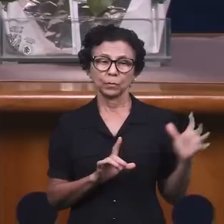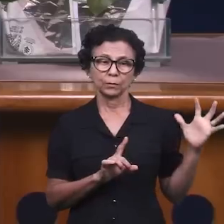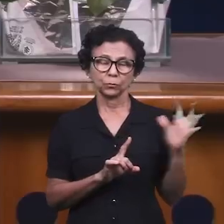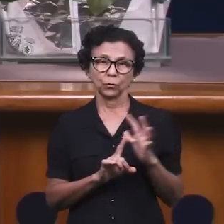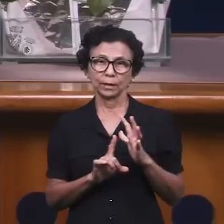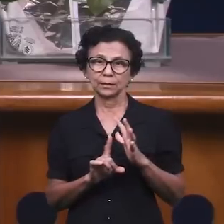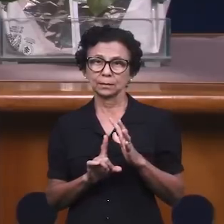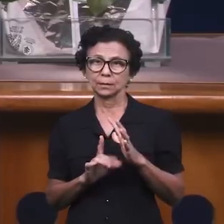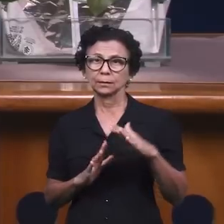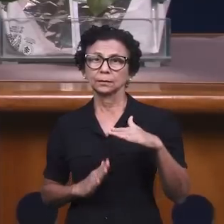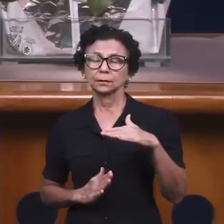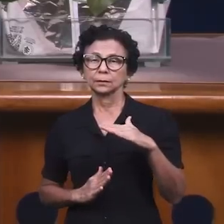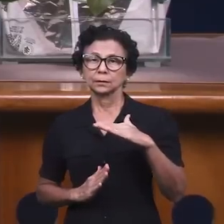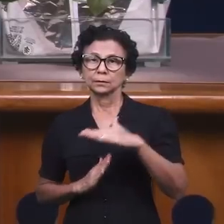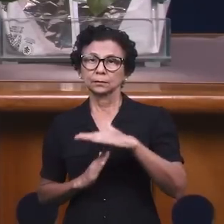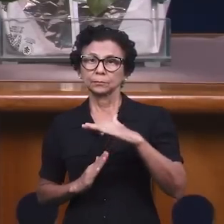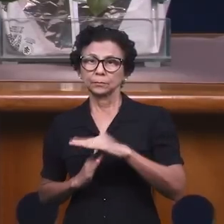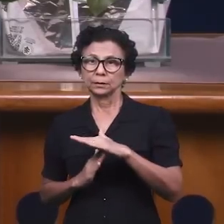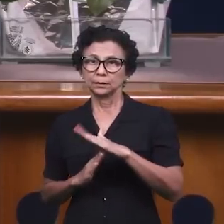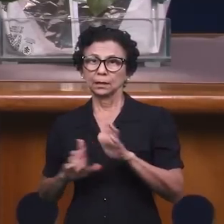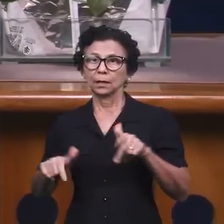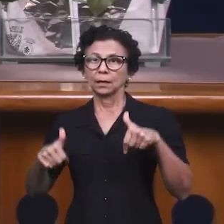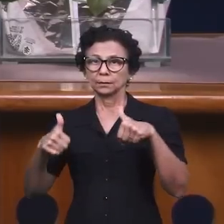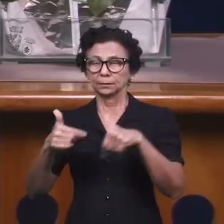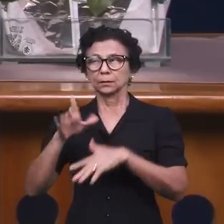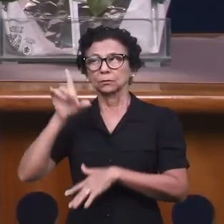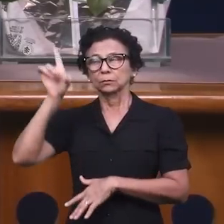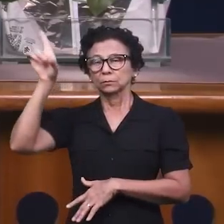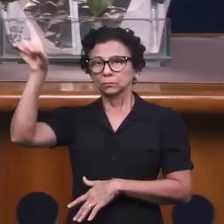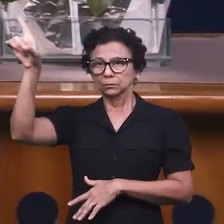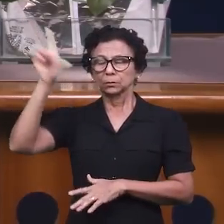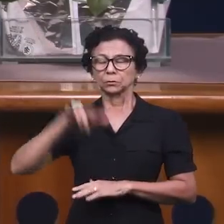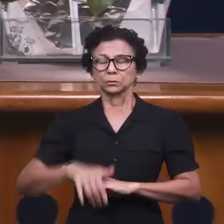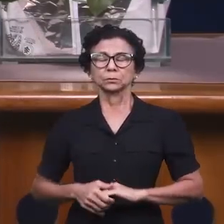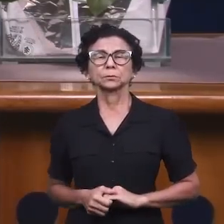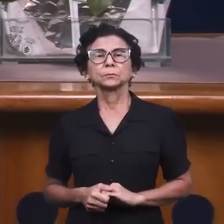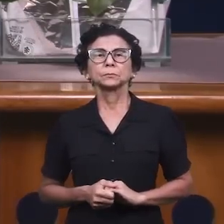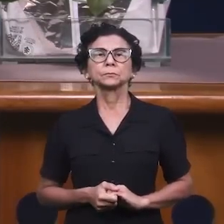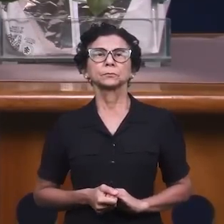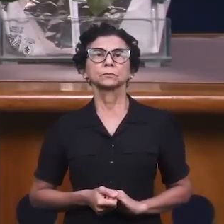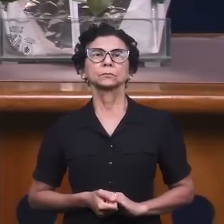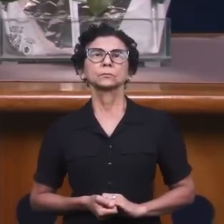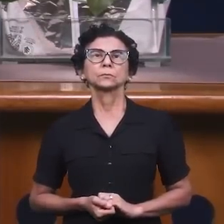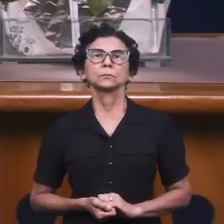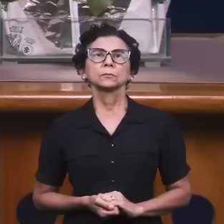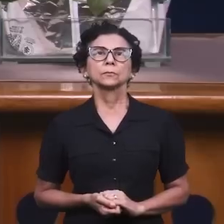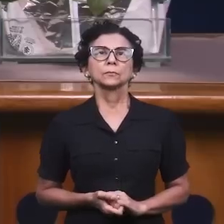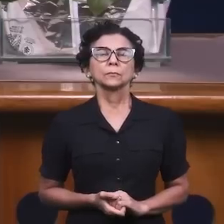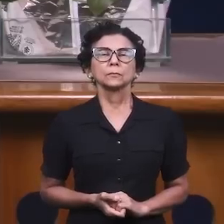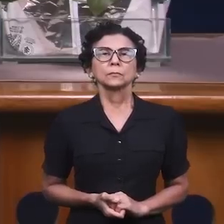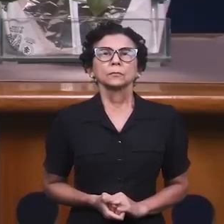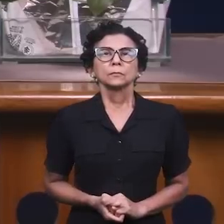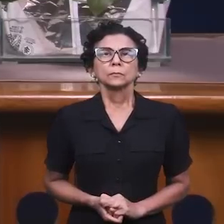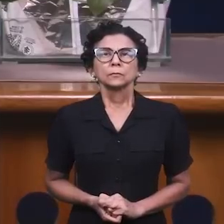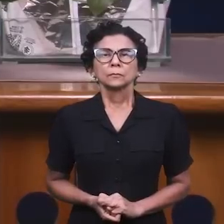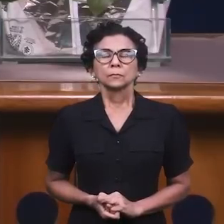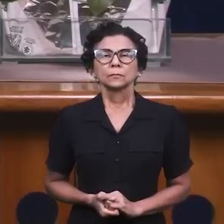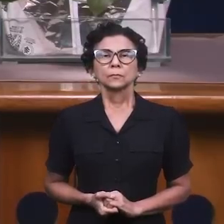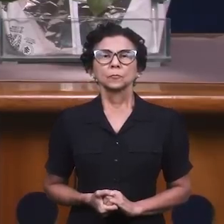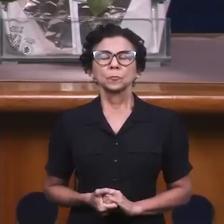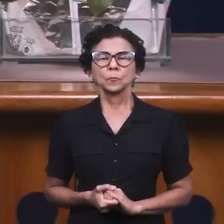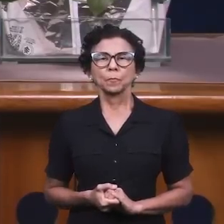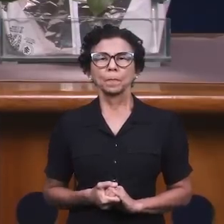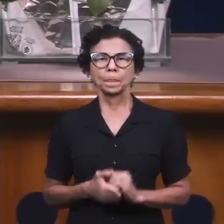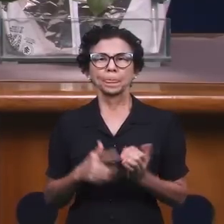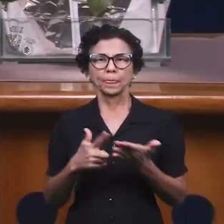nós queremos deixar aqui, para nós iniciarmos aqui essa aula, vamos deixar o texto aqui em